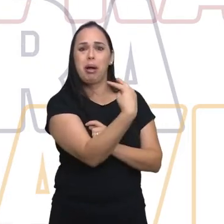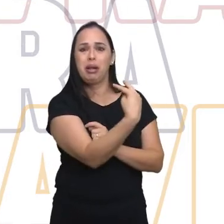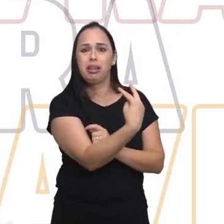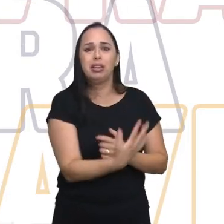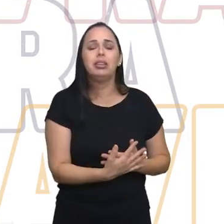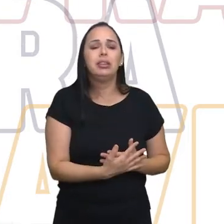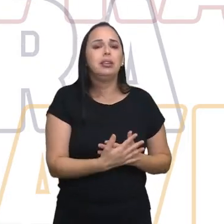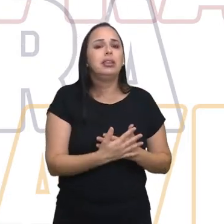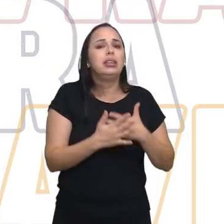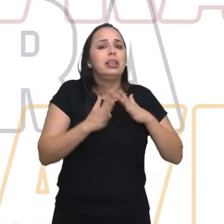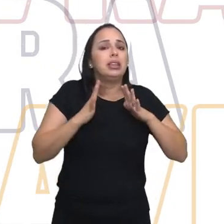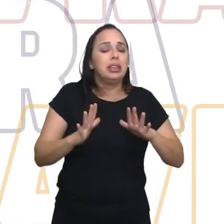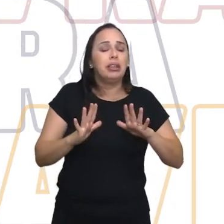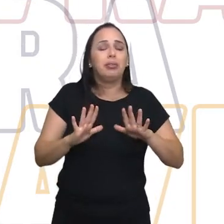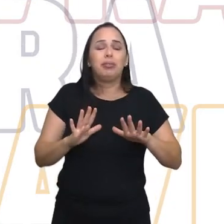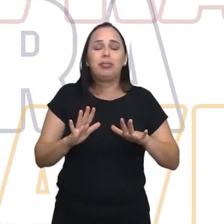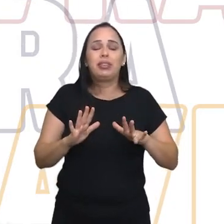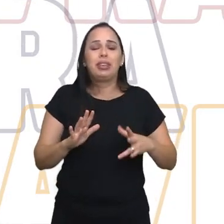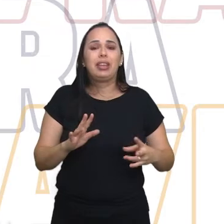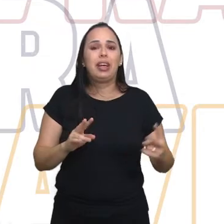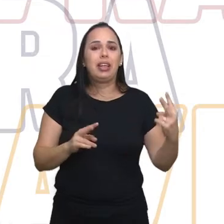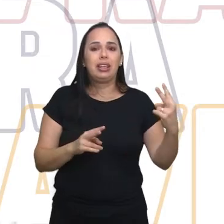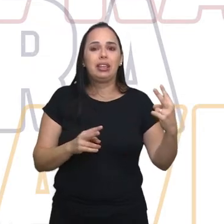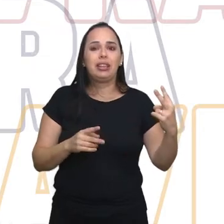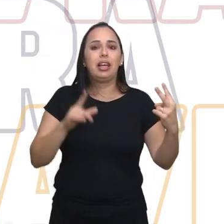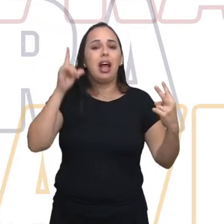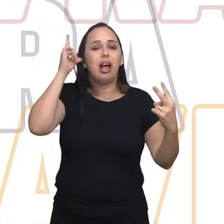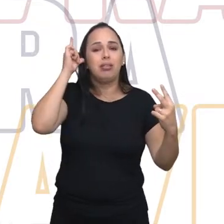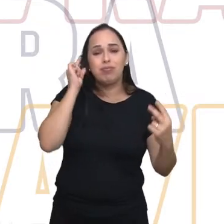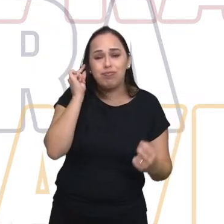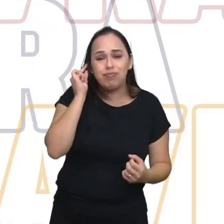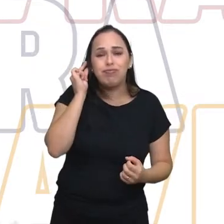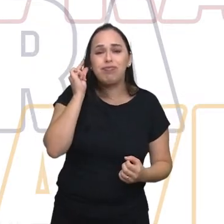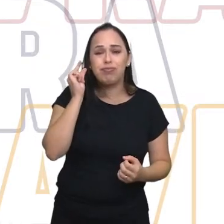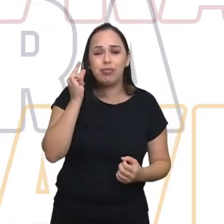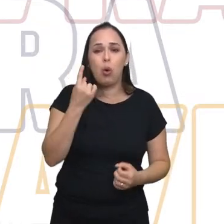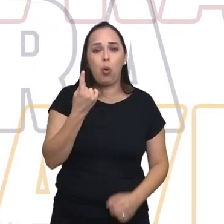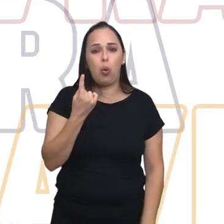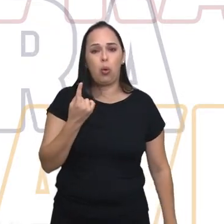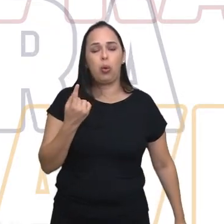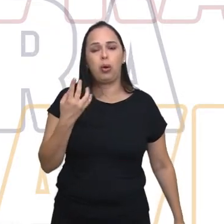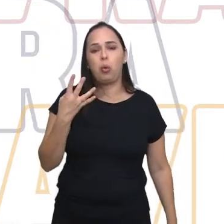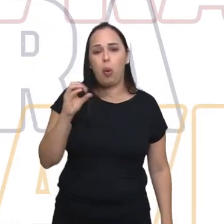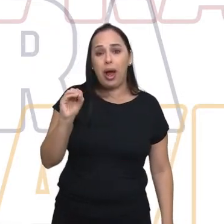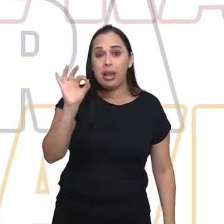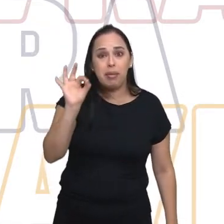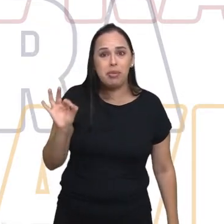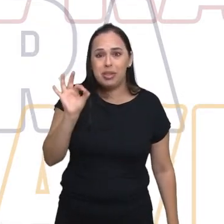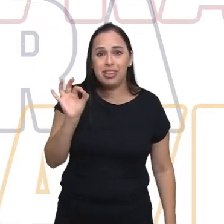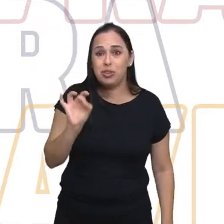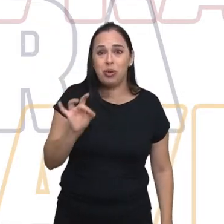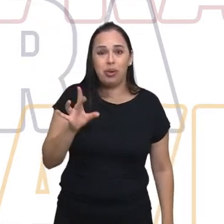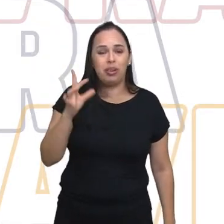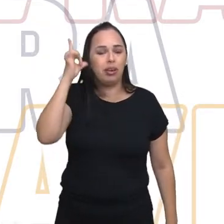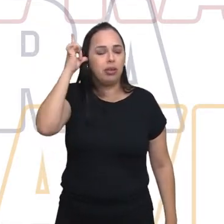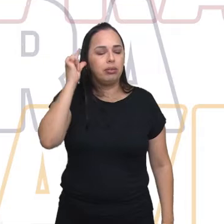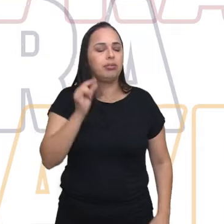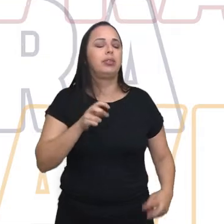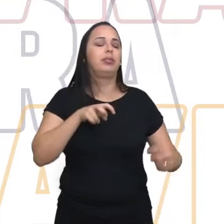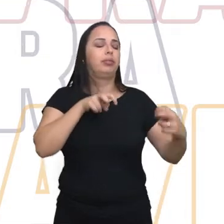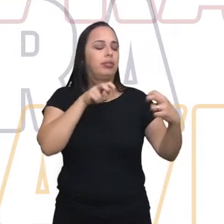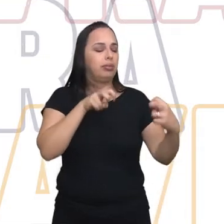mim. Então, além de tudo, ele tinha 40% da audição de um dos ouvidos. Então